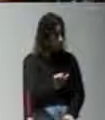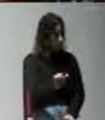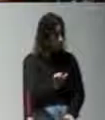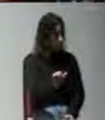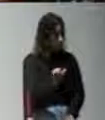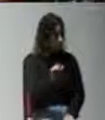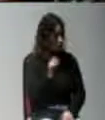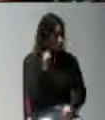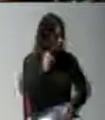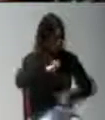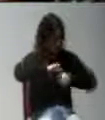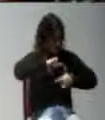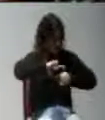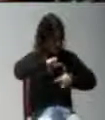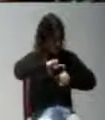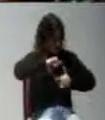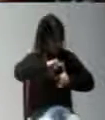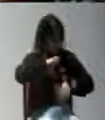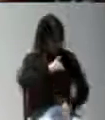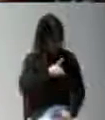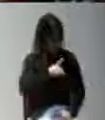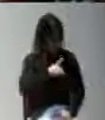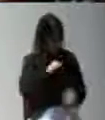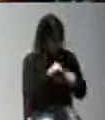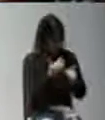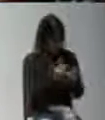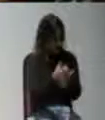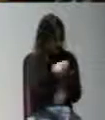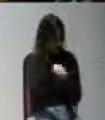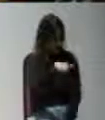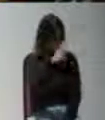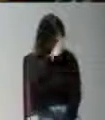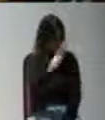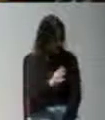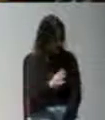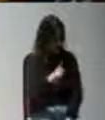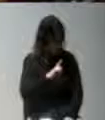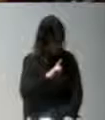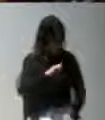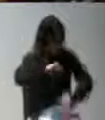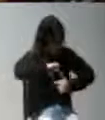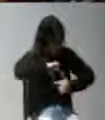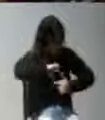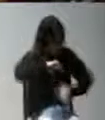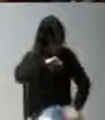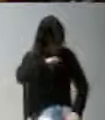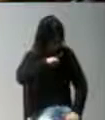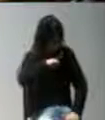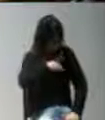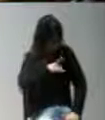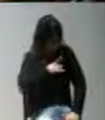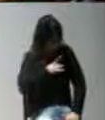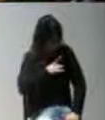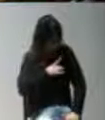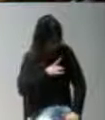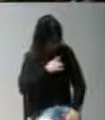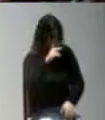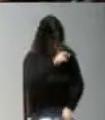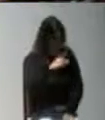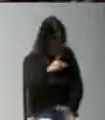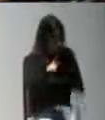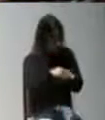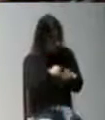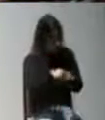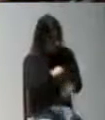educadora tem medo da escola. A reação tem medo do educador. A reação tem medo dos